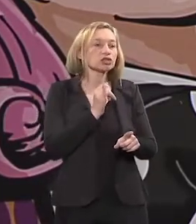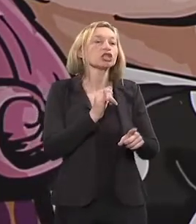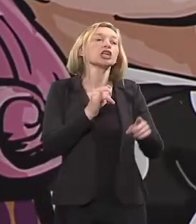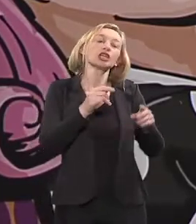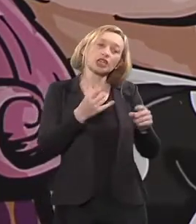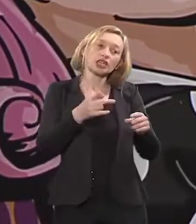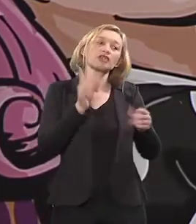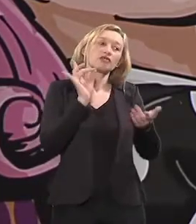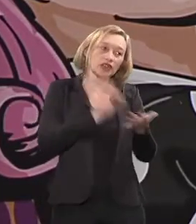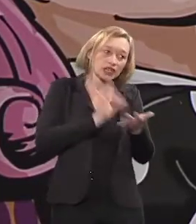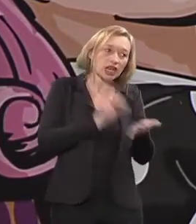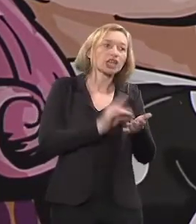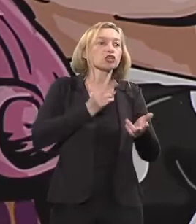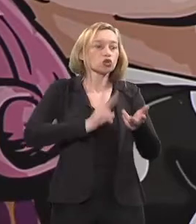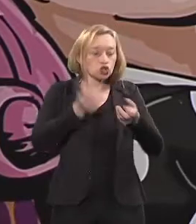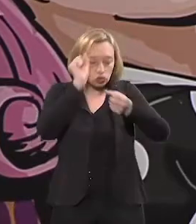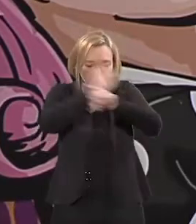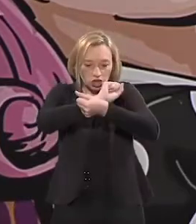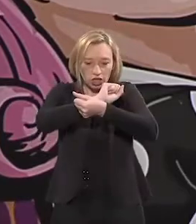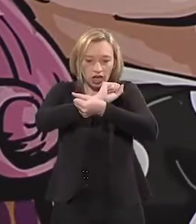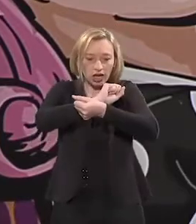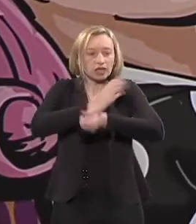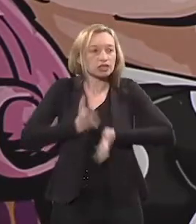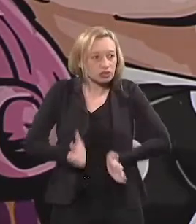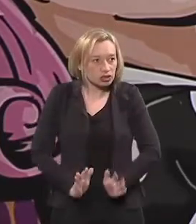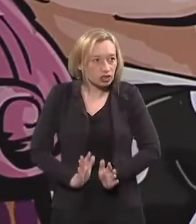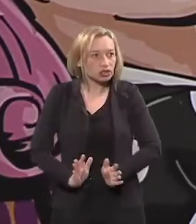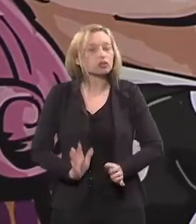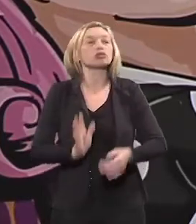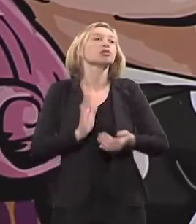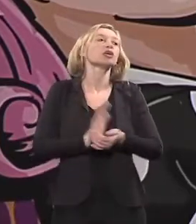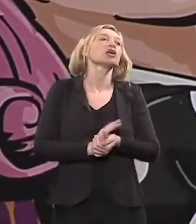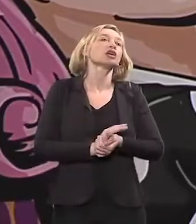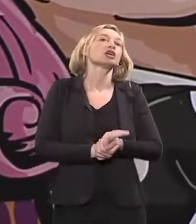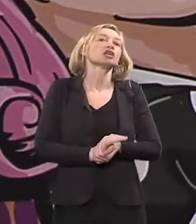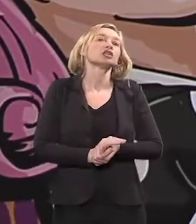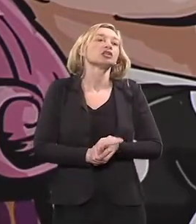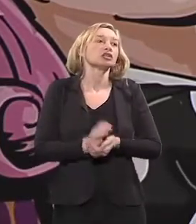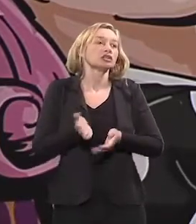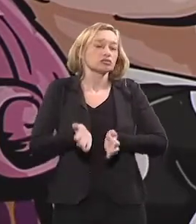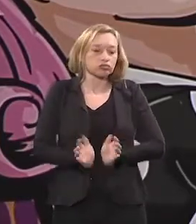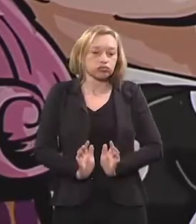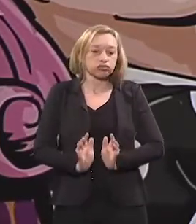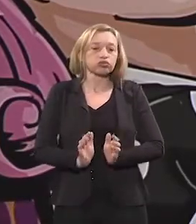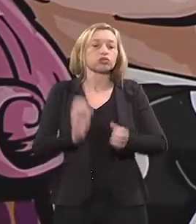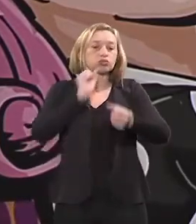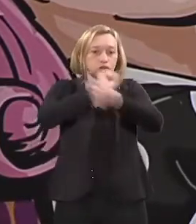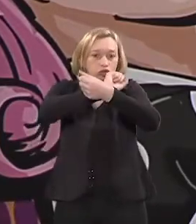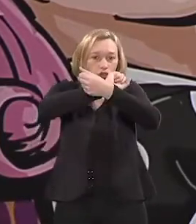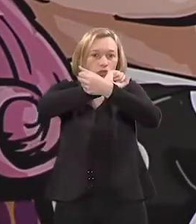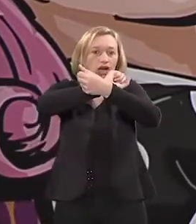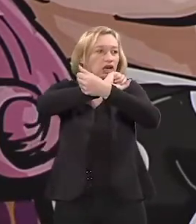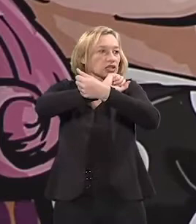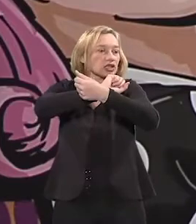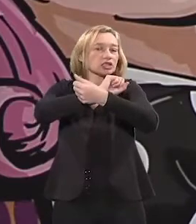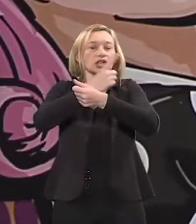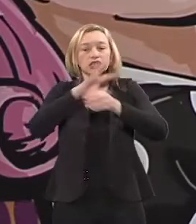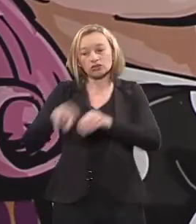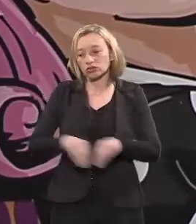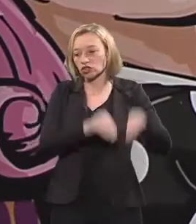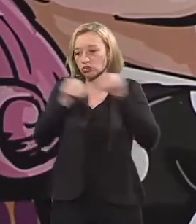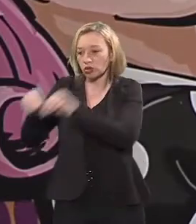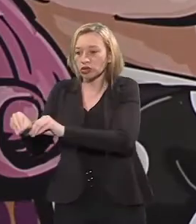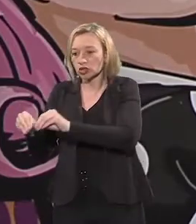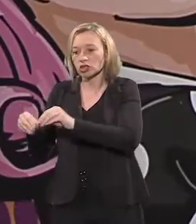é a realidade. As mulheres são algemadas, ou quando muito, não são algemadas durante o parto. Acabaram de dar à luz, são algemadas. E elas